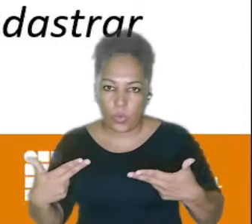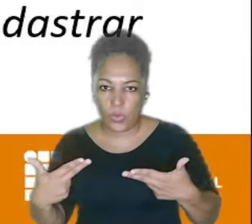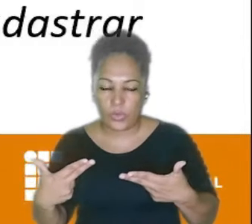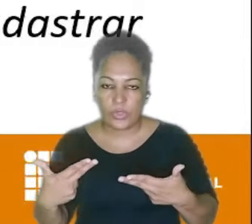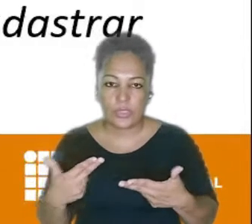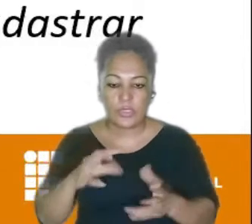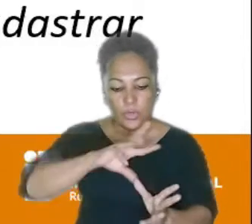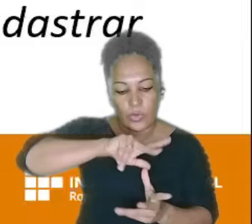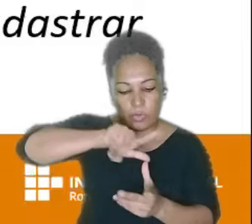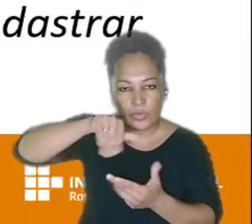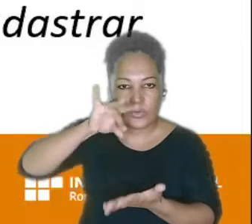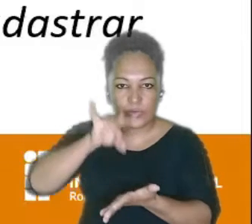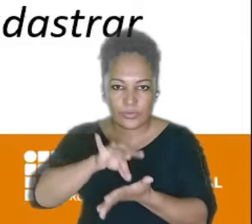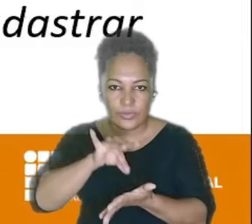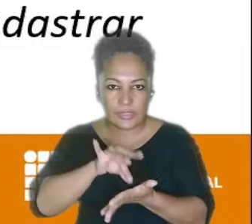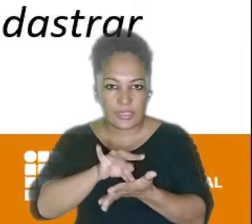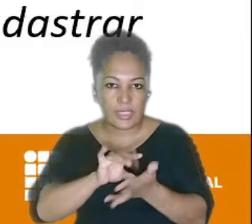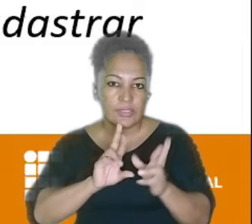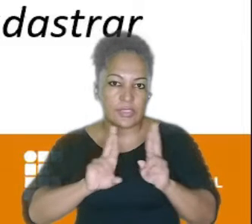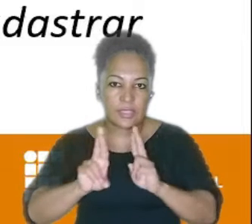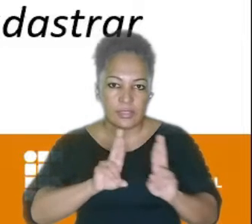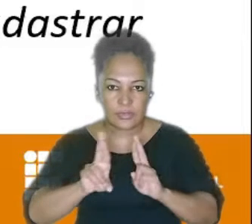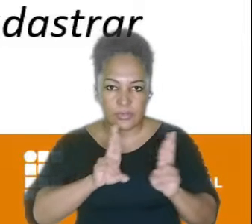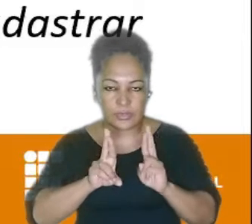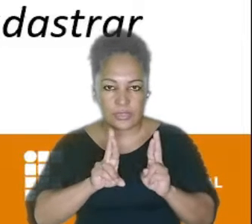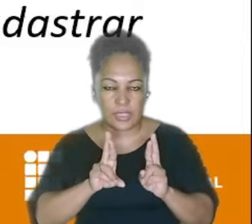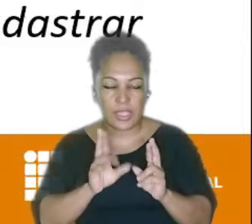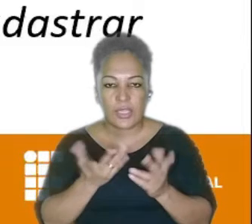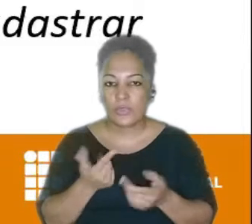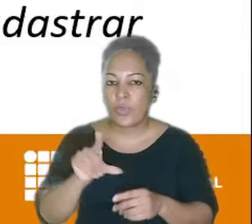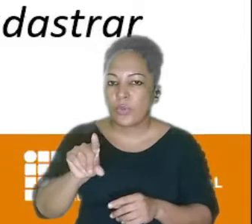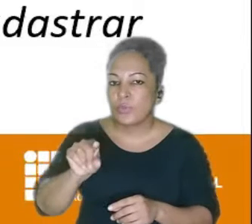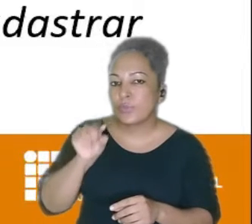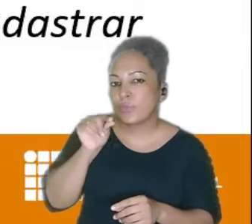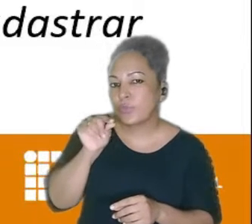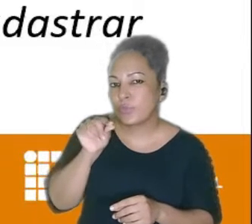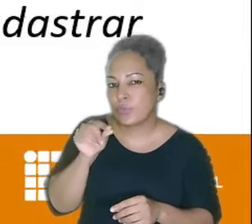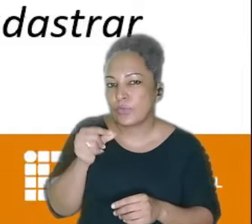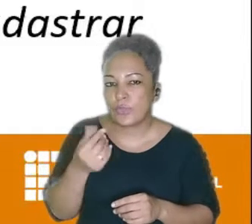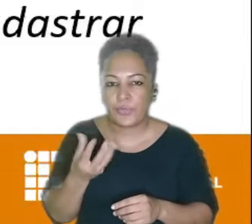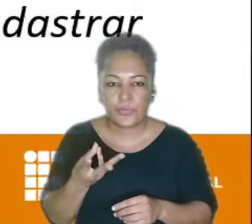algo no mundo real, né, relacionado a aquele determinado